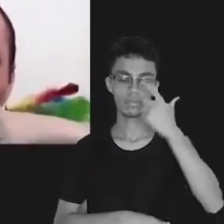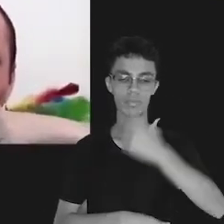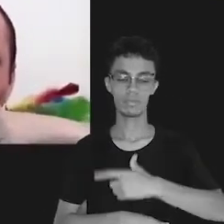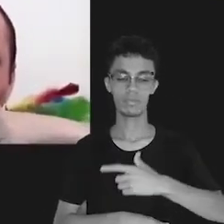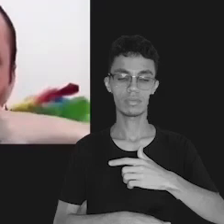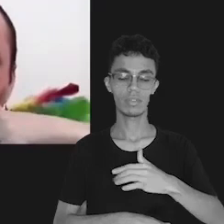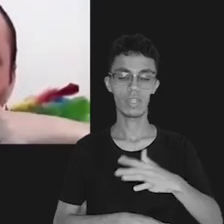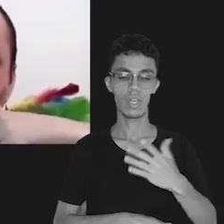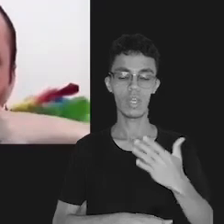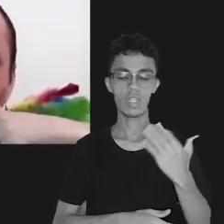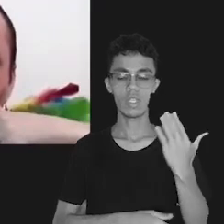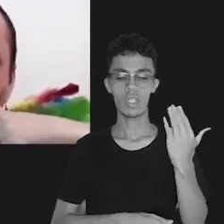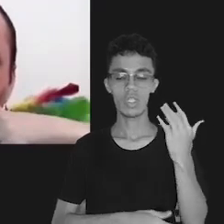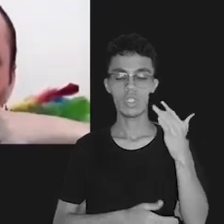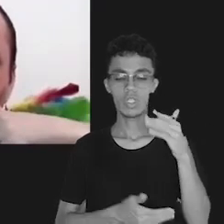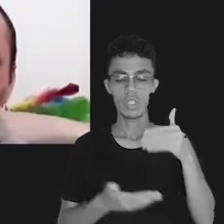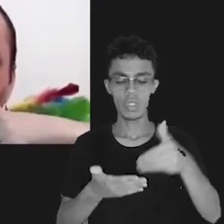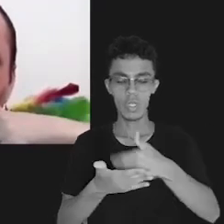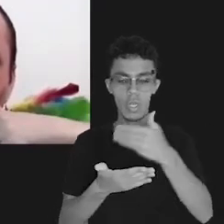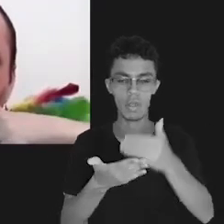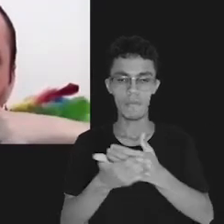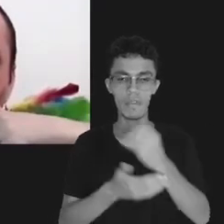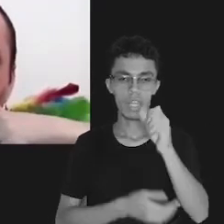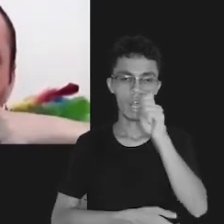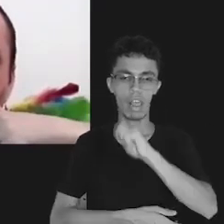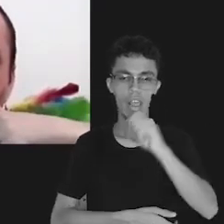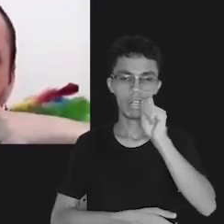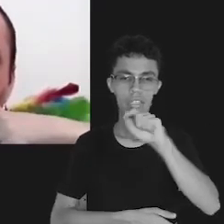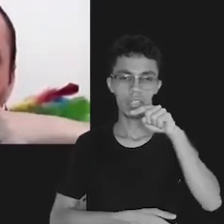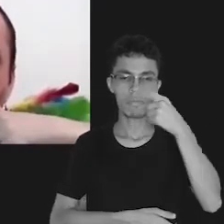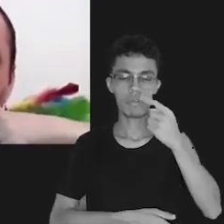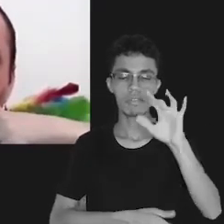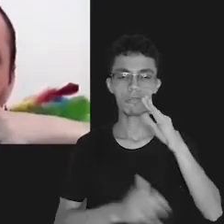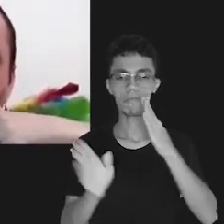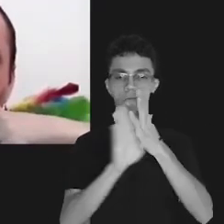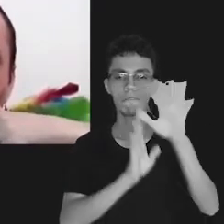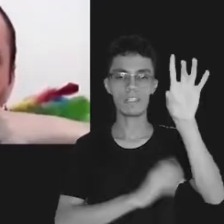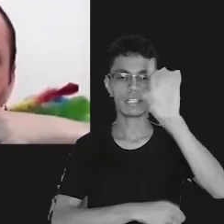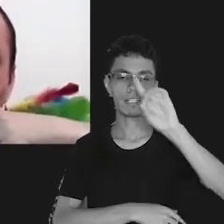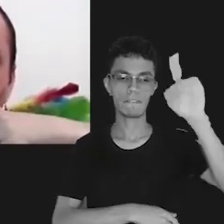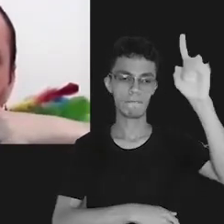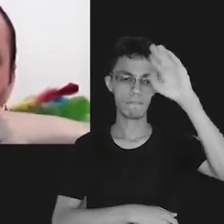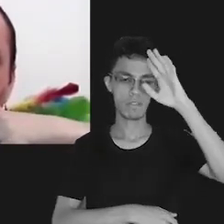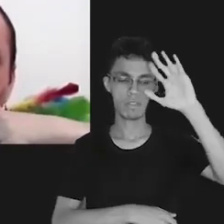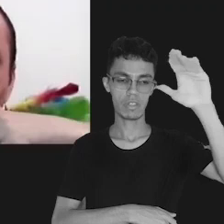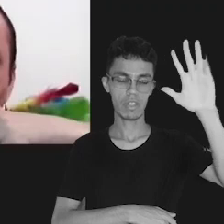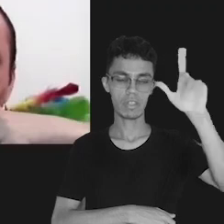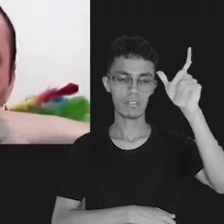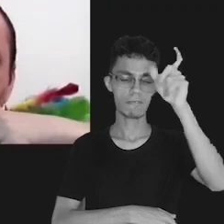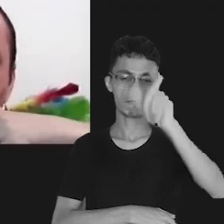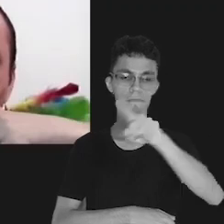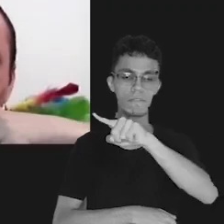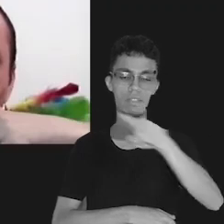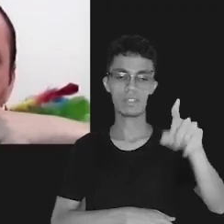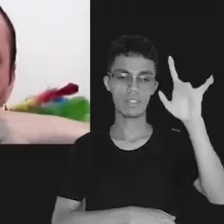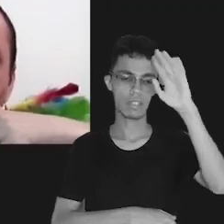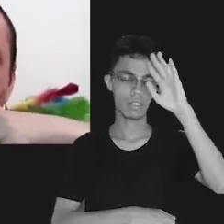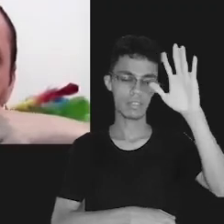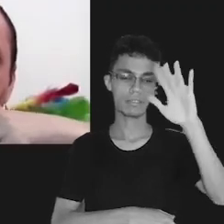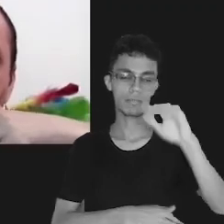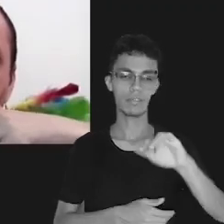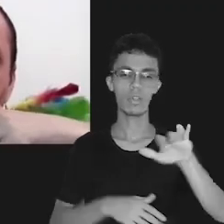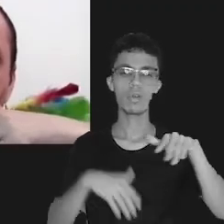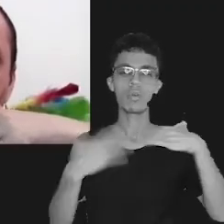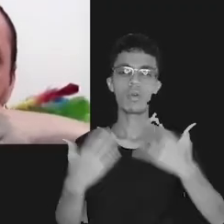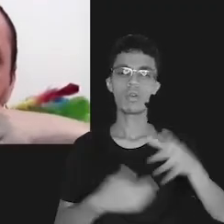aquele sorvete de cereja flamejante e encontrar Deus. E o sonho iudístico de vocês?